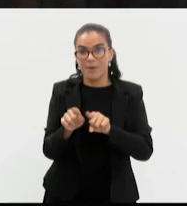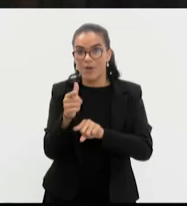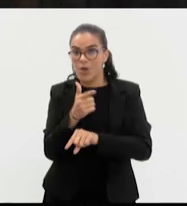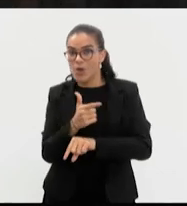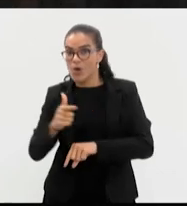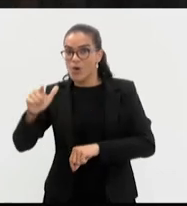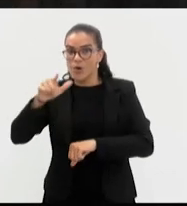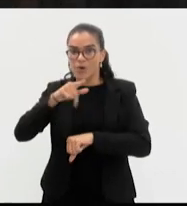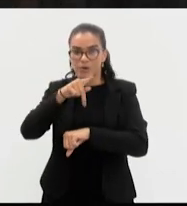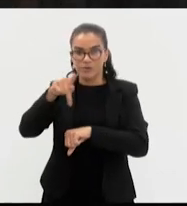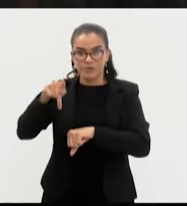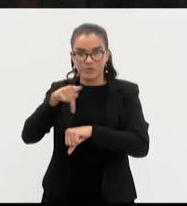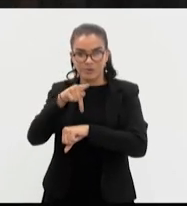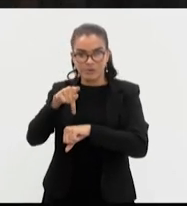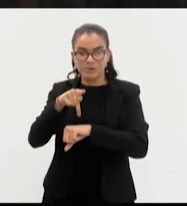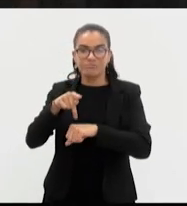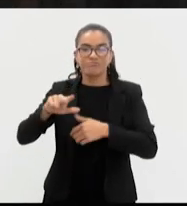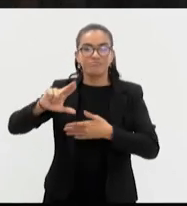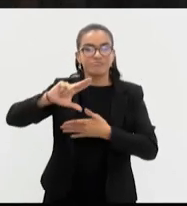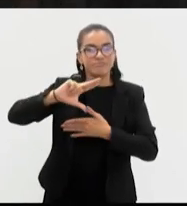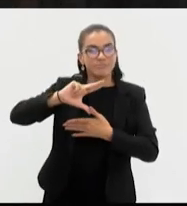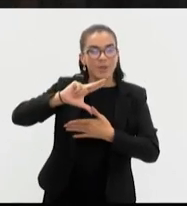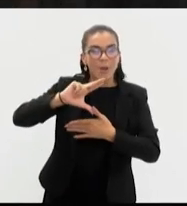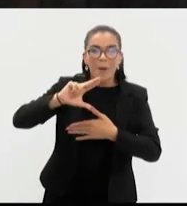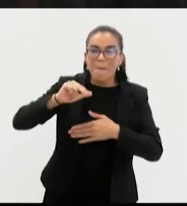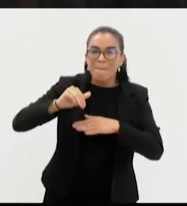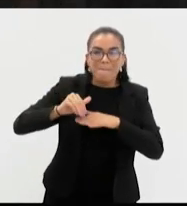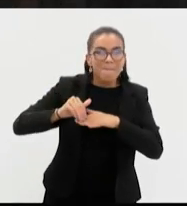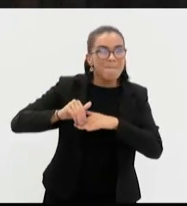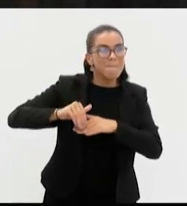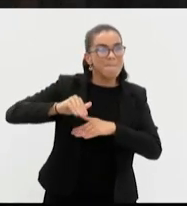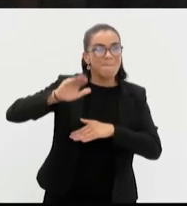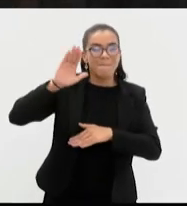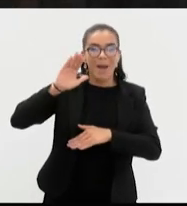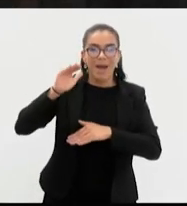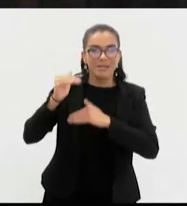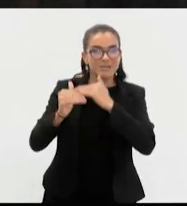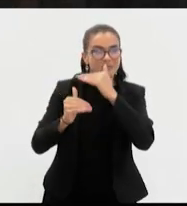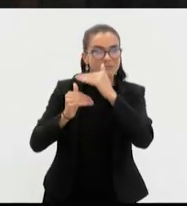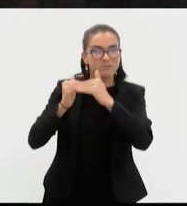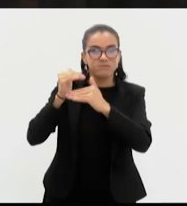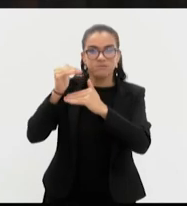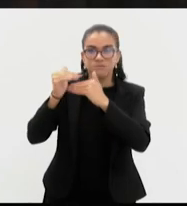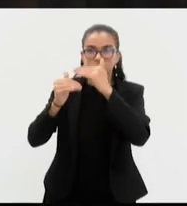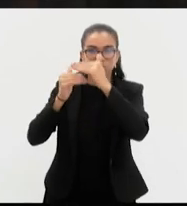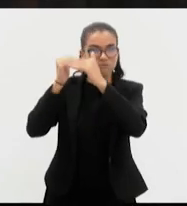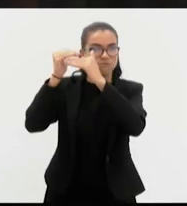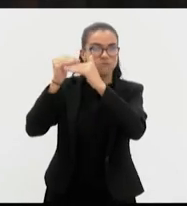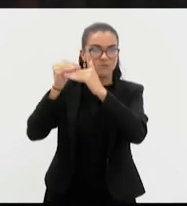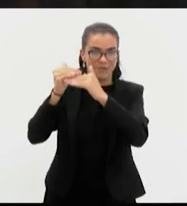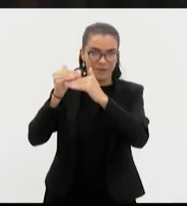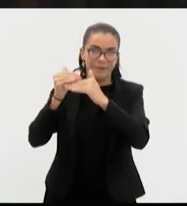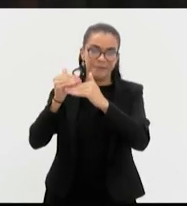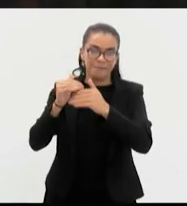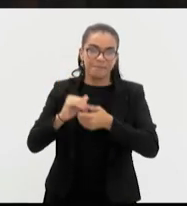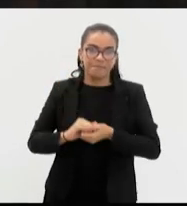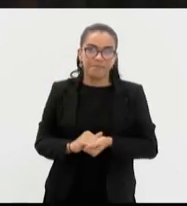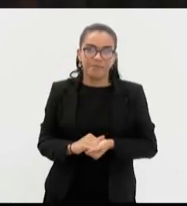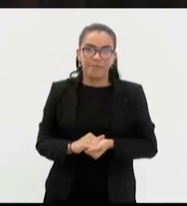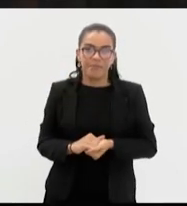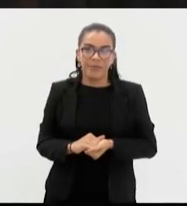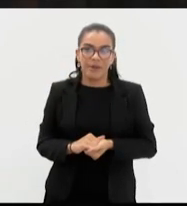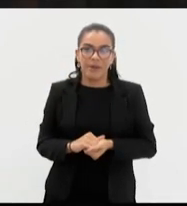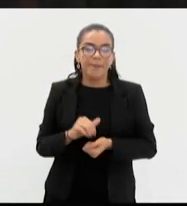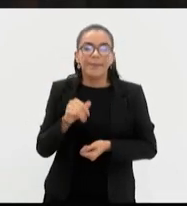da América Latina são os que mais T avançado n sentido